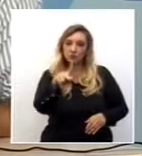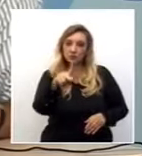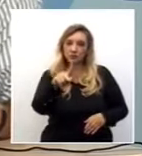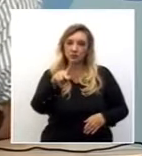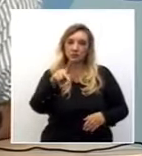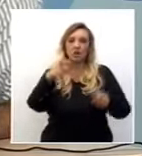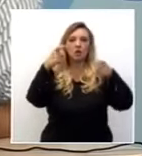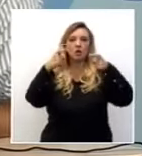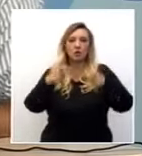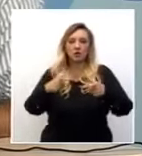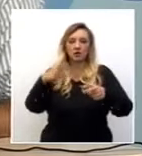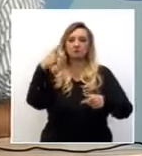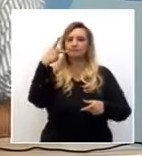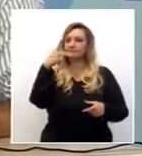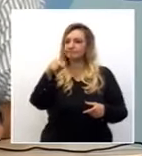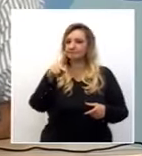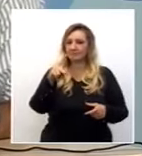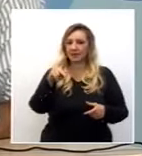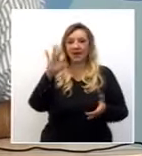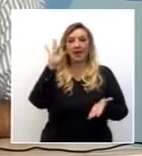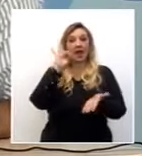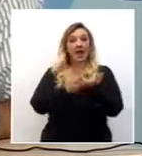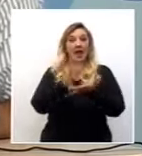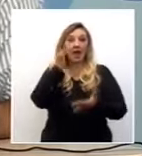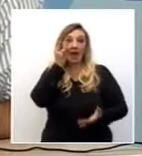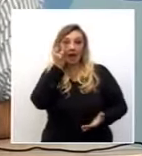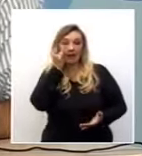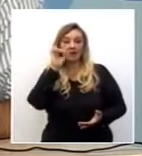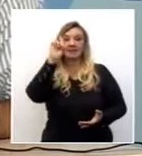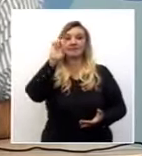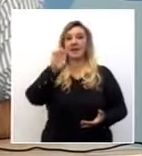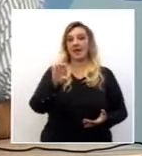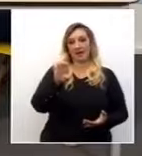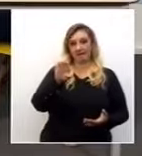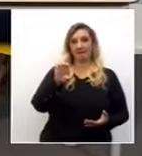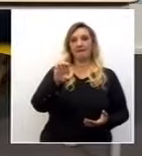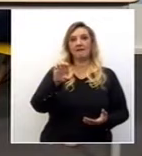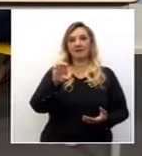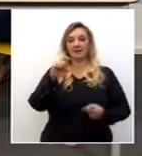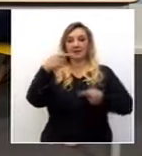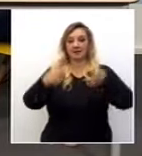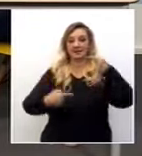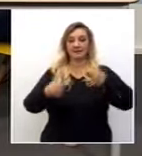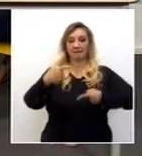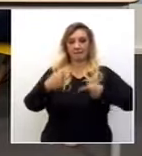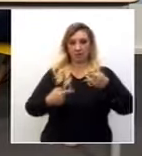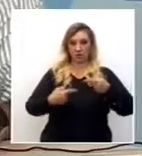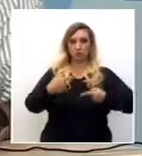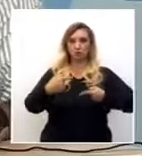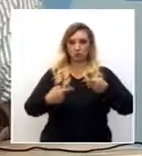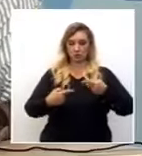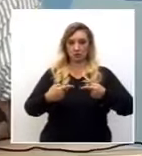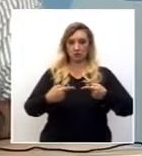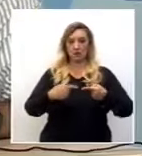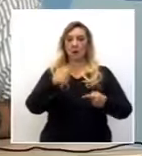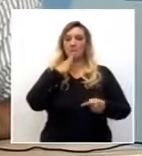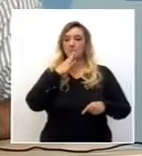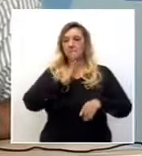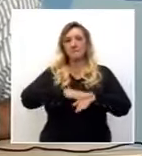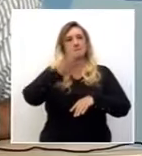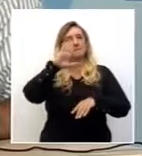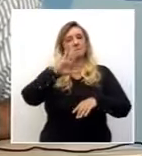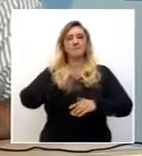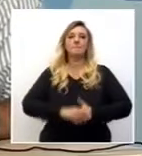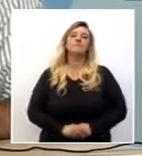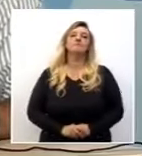sua localidade, da sua realidade, da sua diretoria de ensino. Desafios, né, Bruno? Né? A gente vai conhecendo cada vez